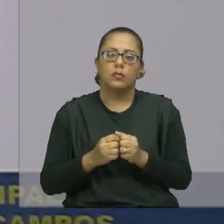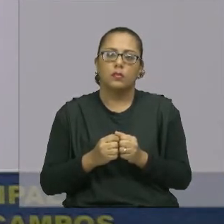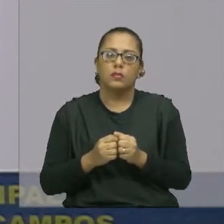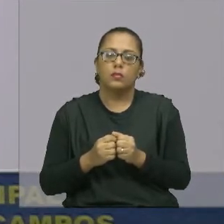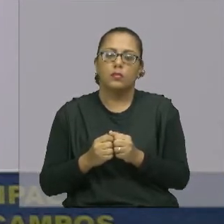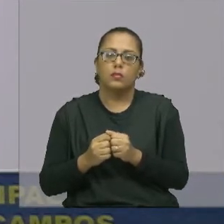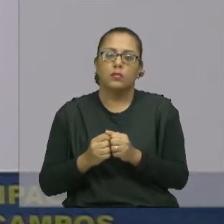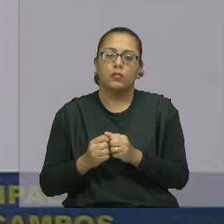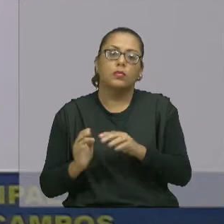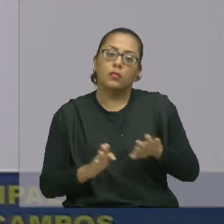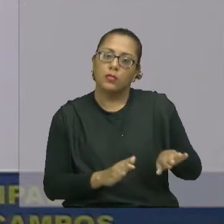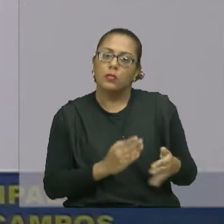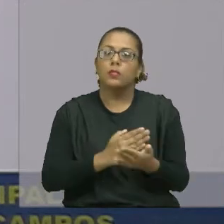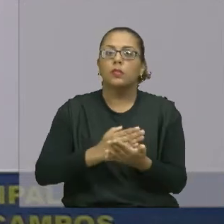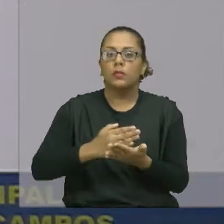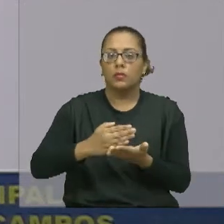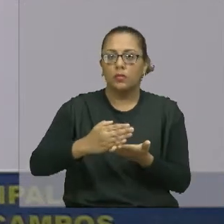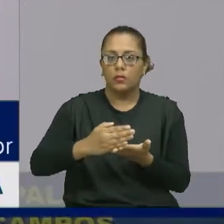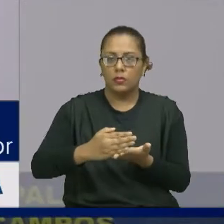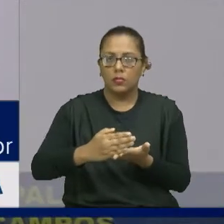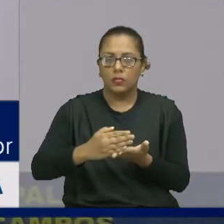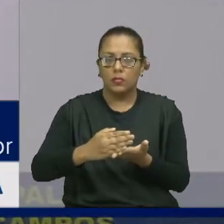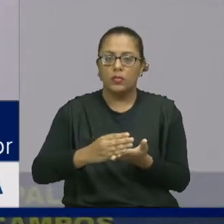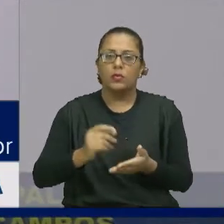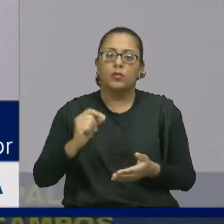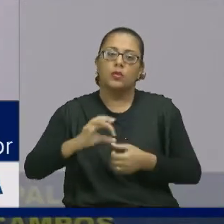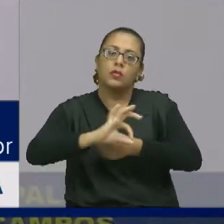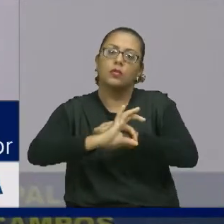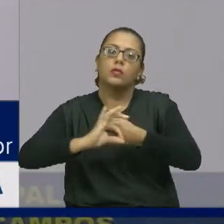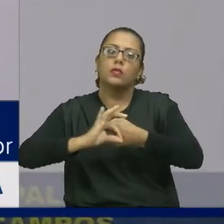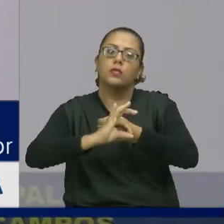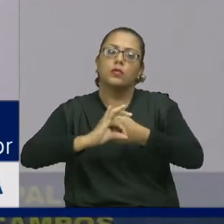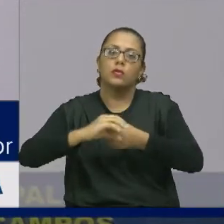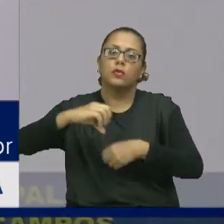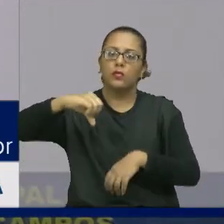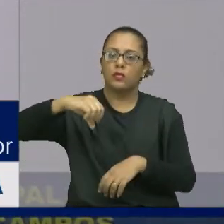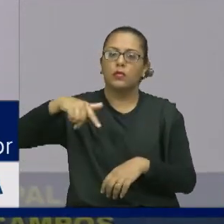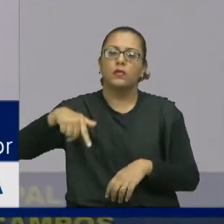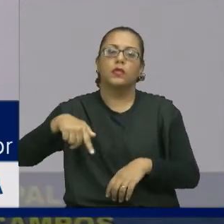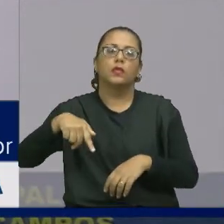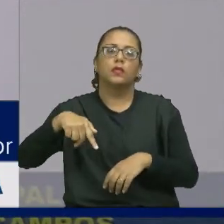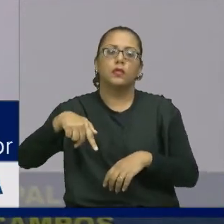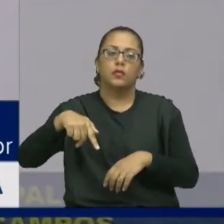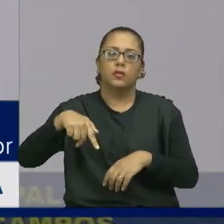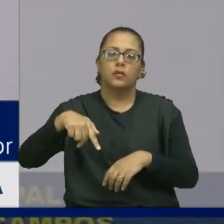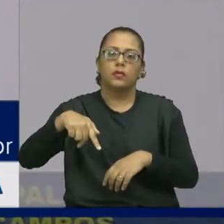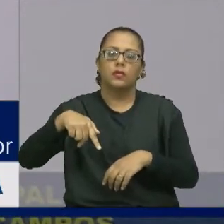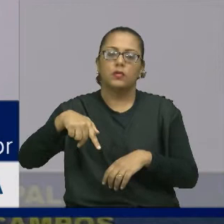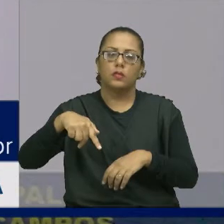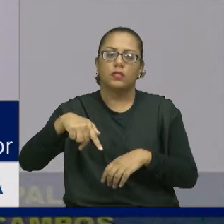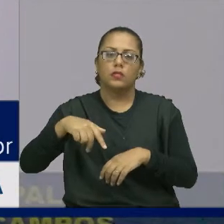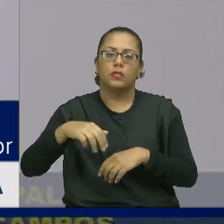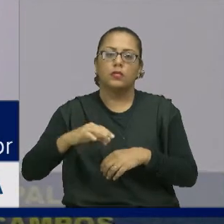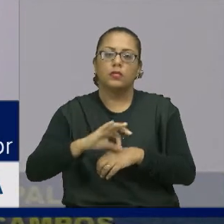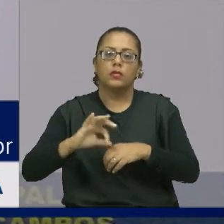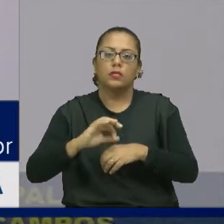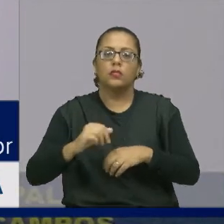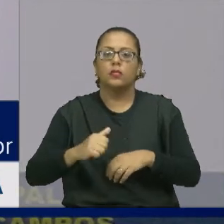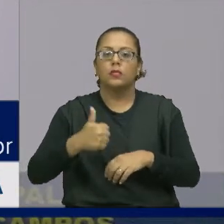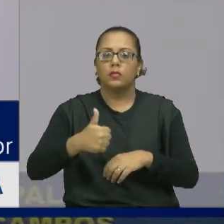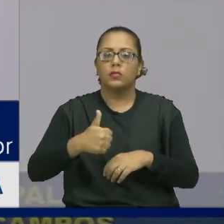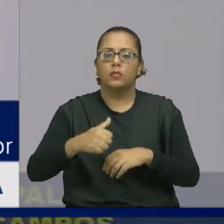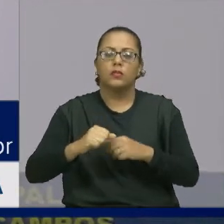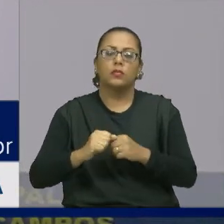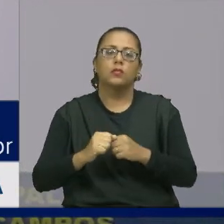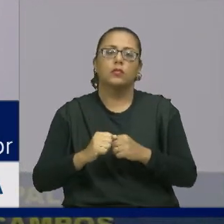convocada com base no que dispõe o artigo 97, inciso 1, do Regimento